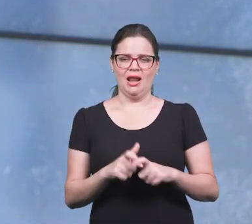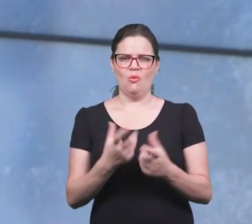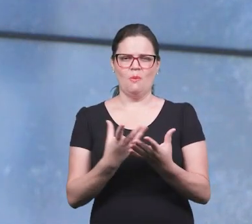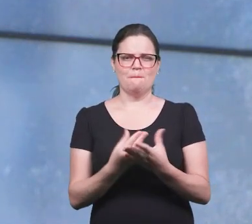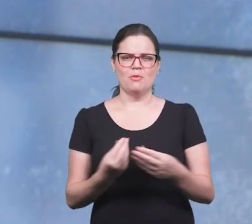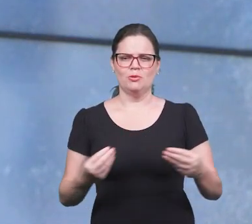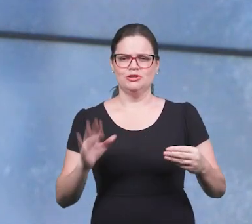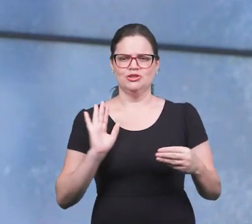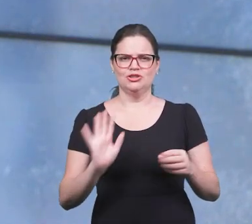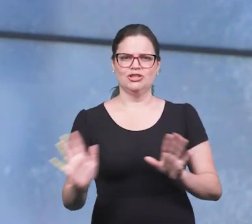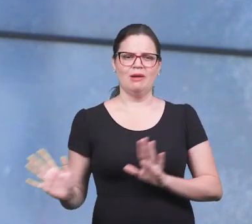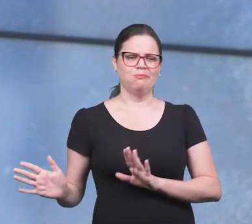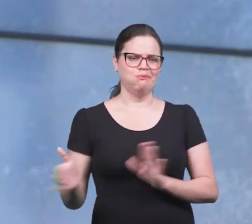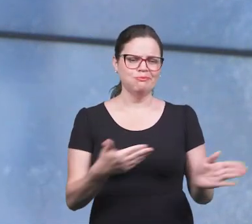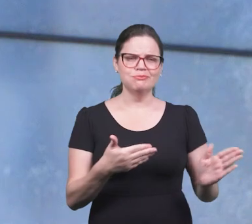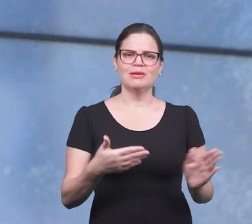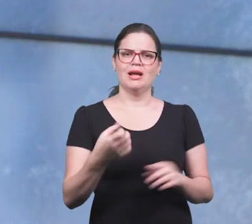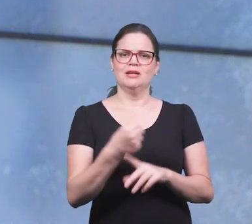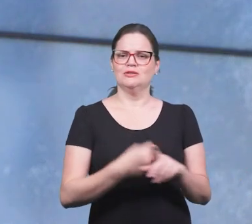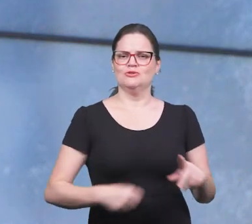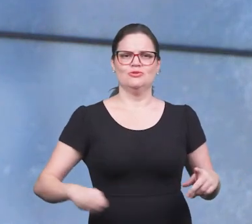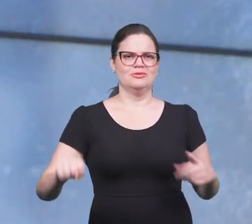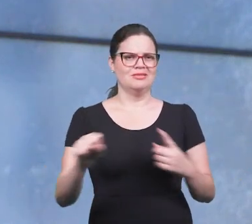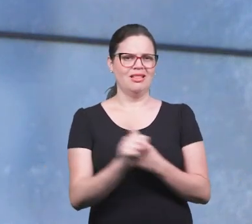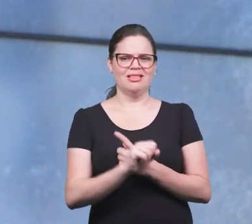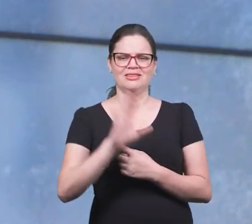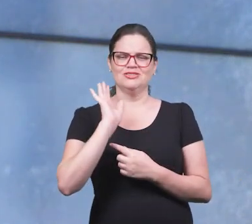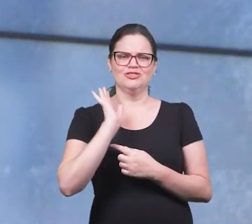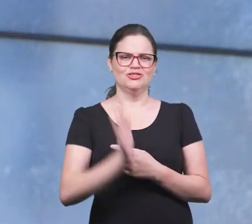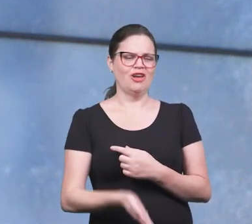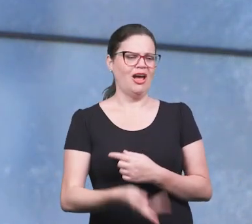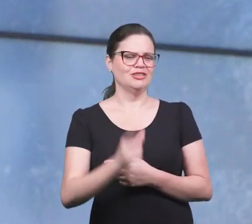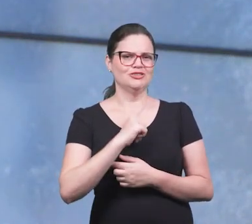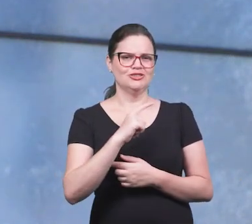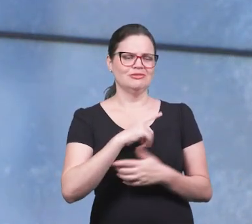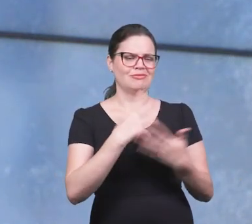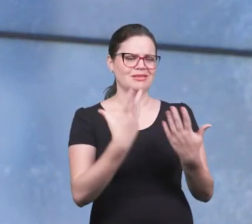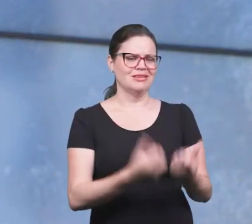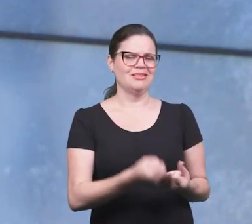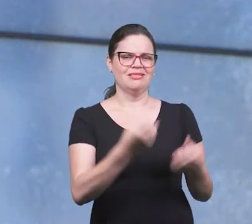da população, já estava mergulhada em crises